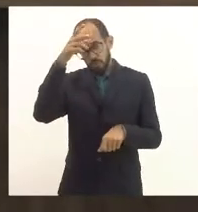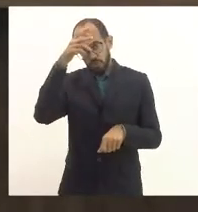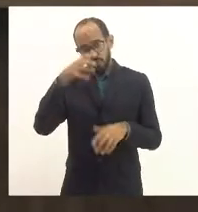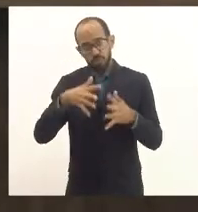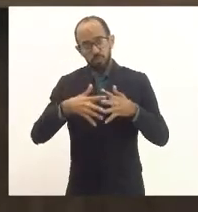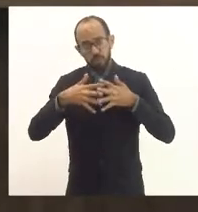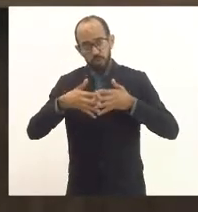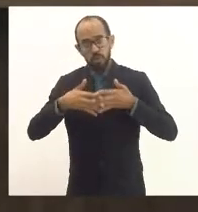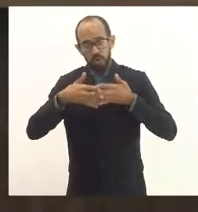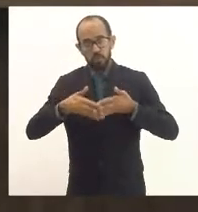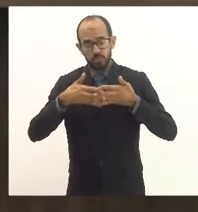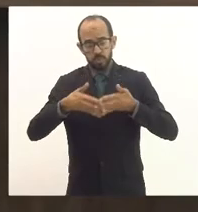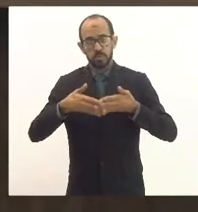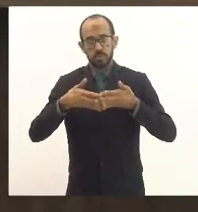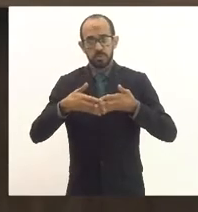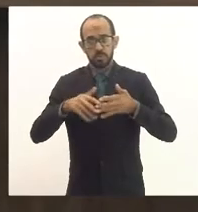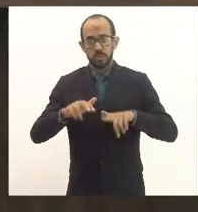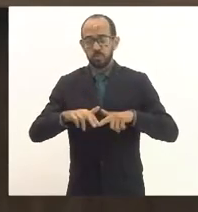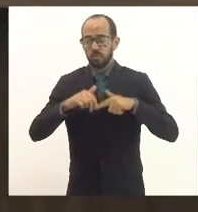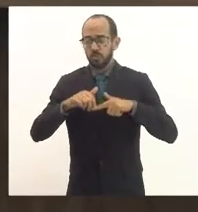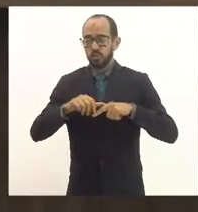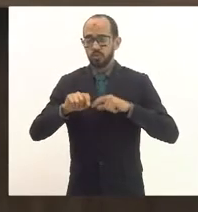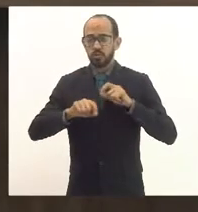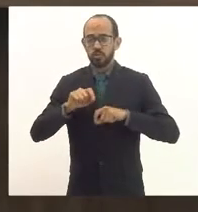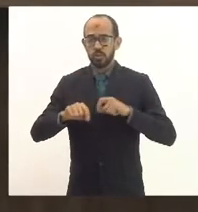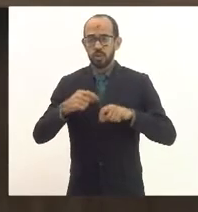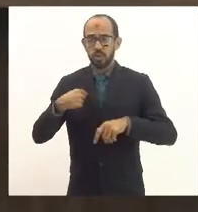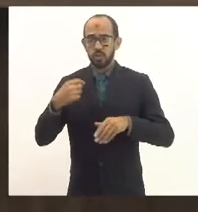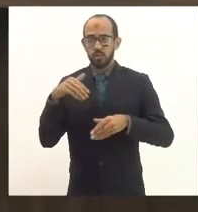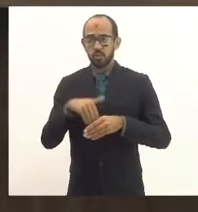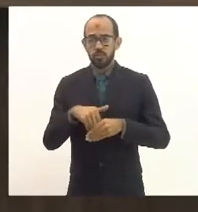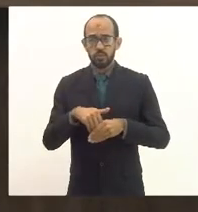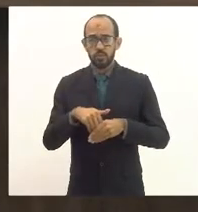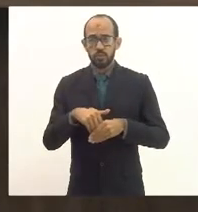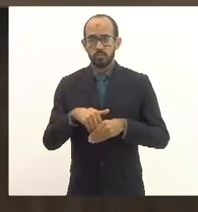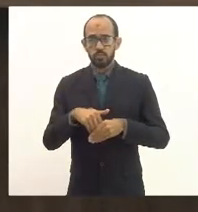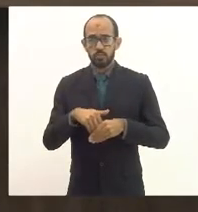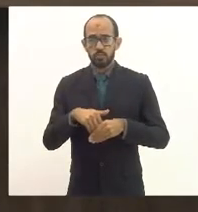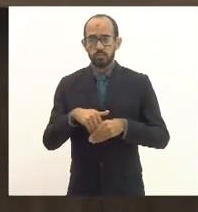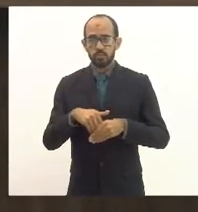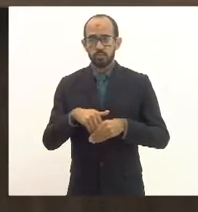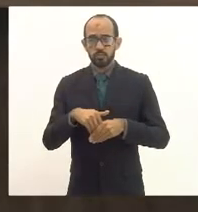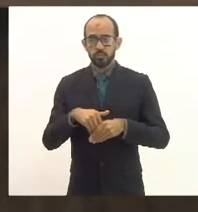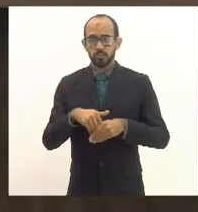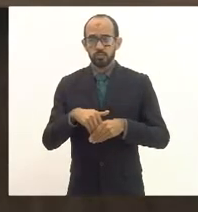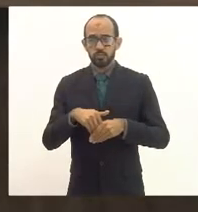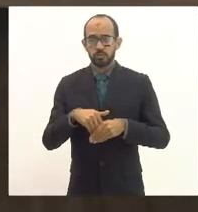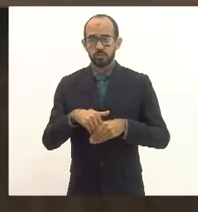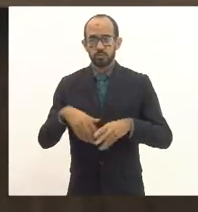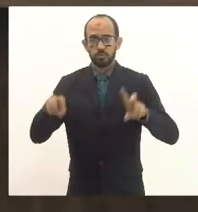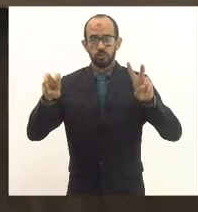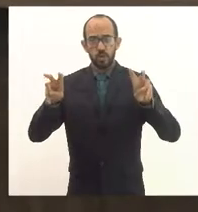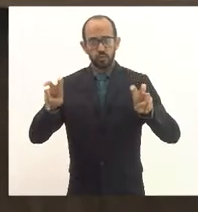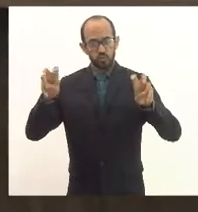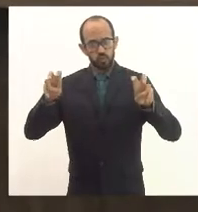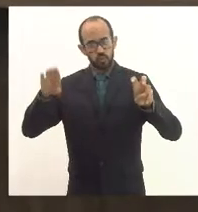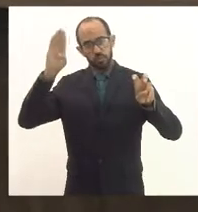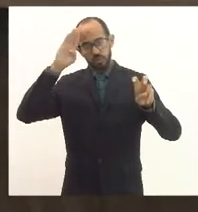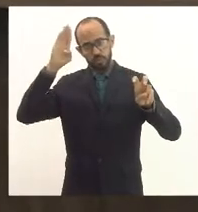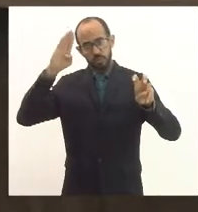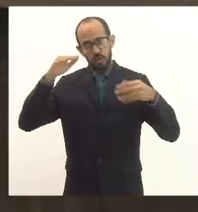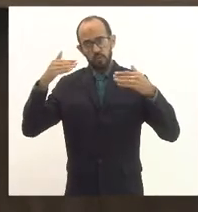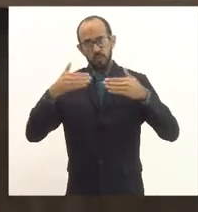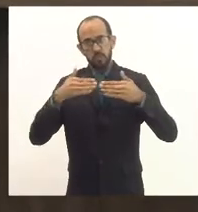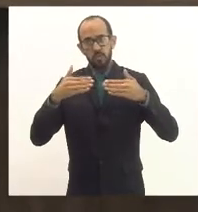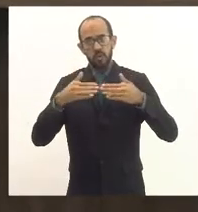Petrópolis. Assim pois, senhor presidente, estou votando no mérito favorável